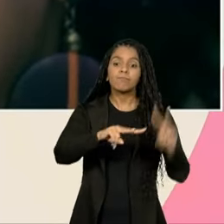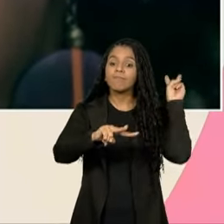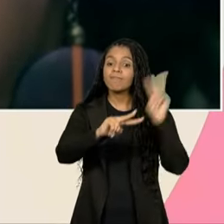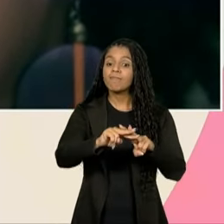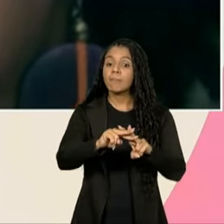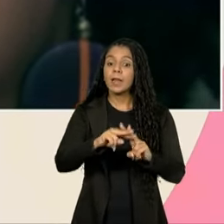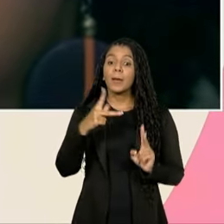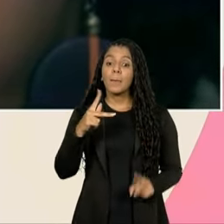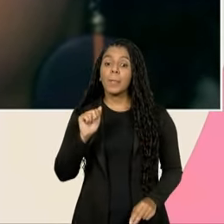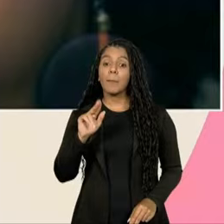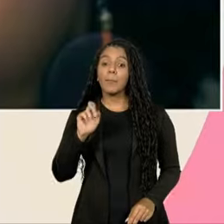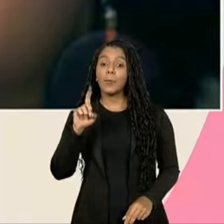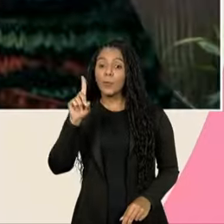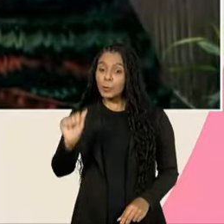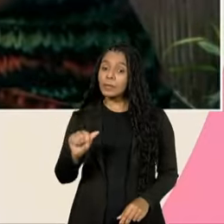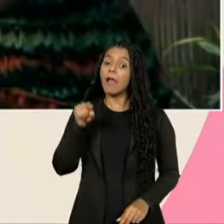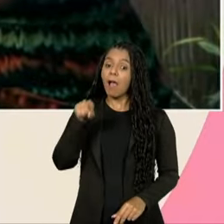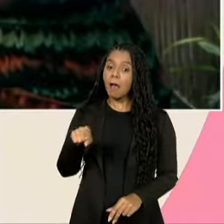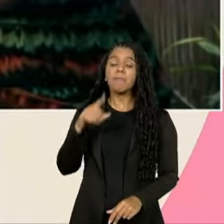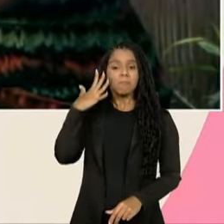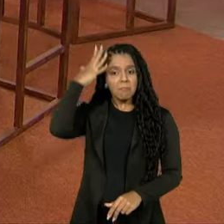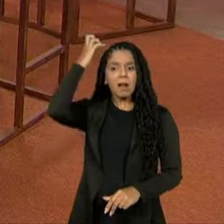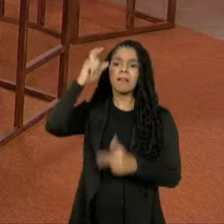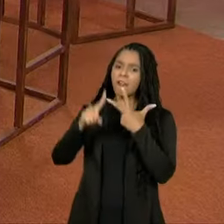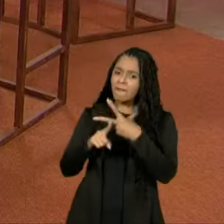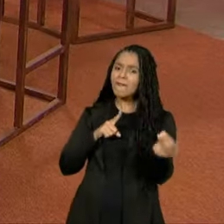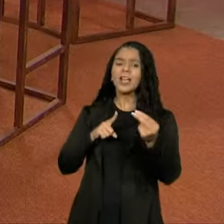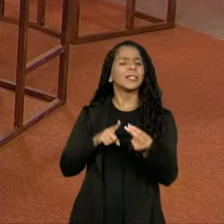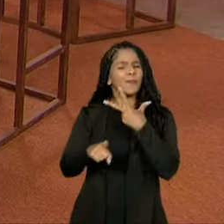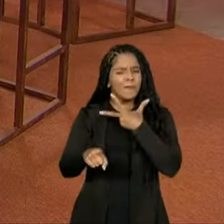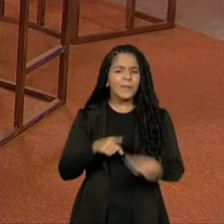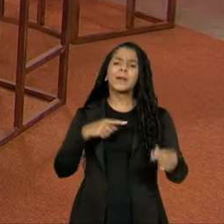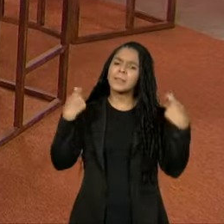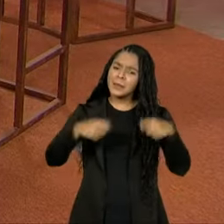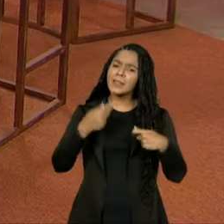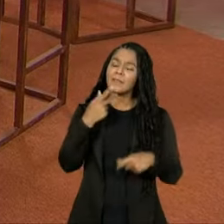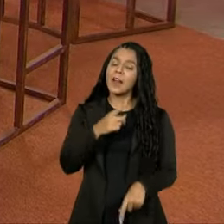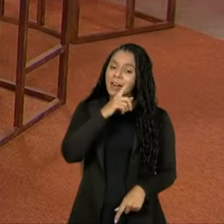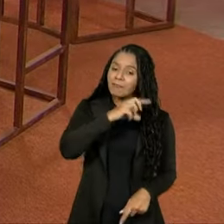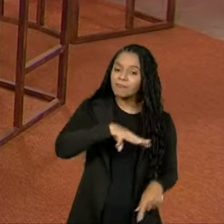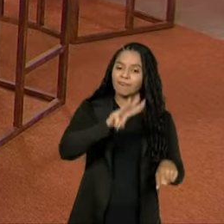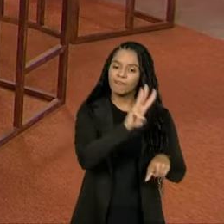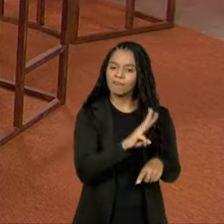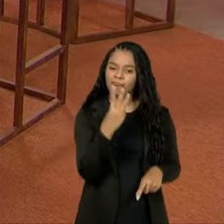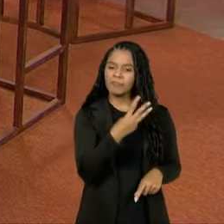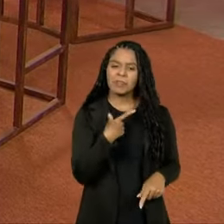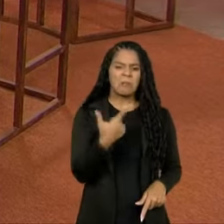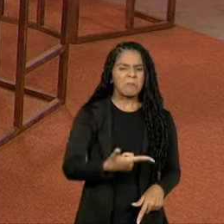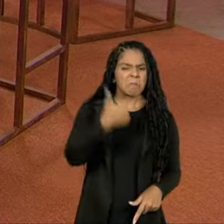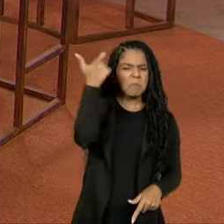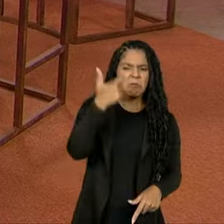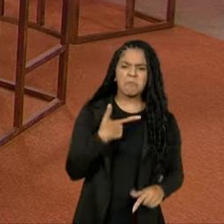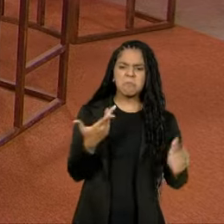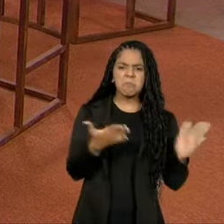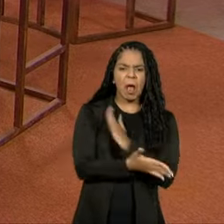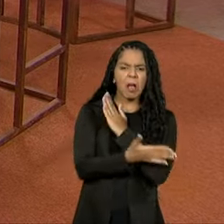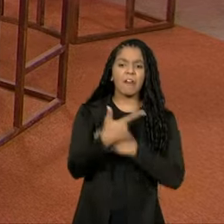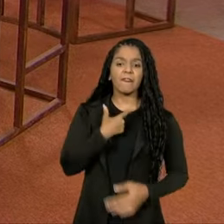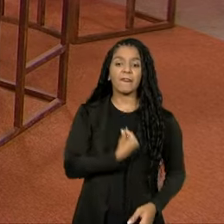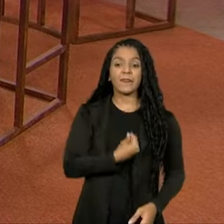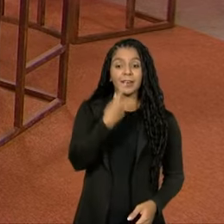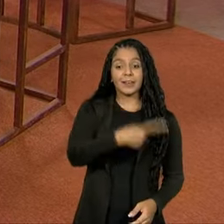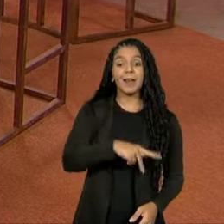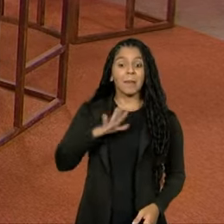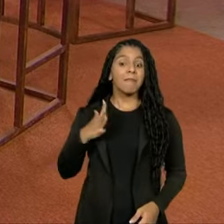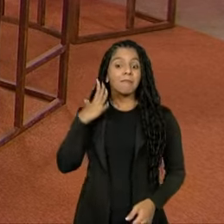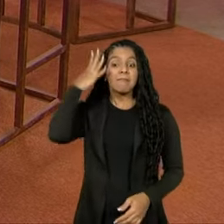ela venceu. Ela venceu, ela isso venceu, a gente tem que dizer. Certeza. A gente tem que dizer, esses caras deram um tiro, mataram, tiraram a vida dela, mas ela venceu. Ela